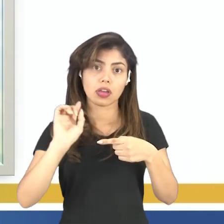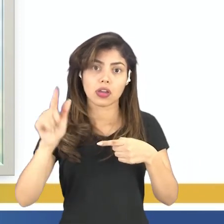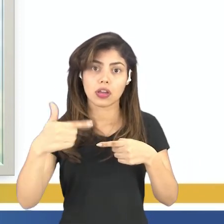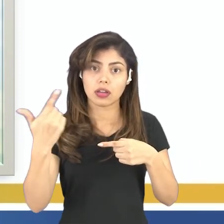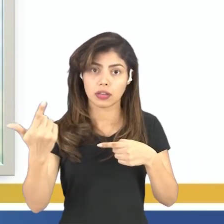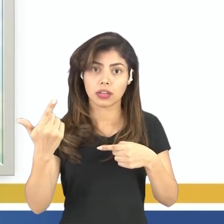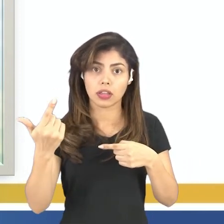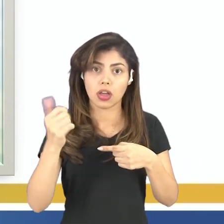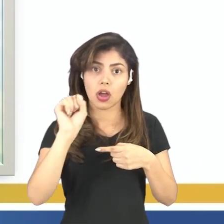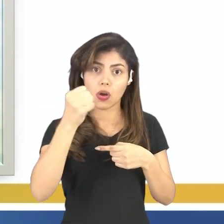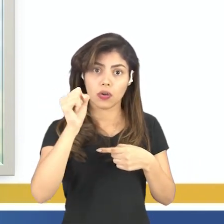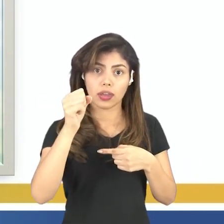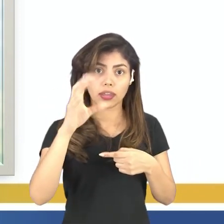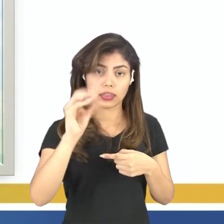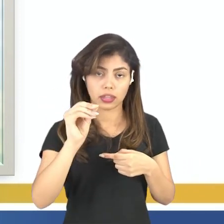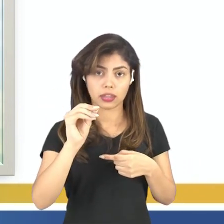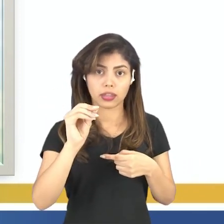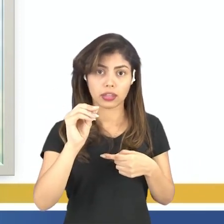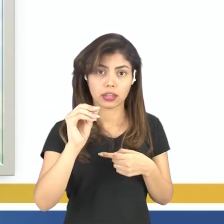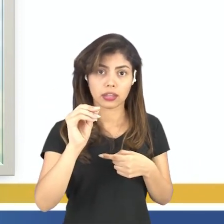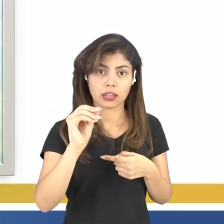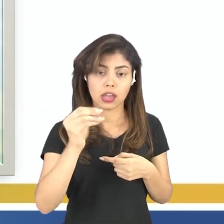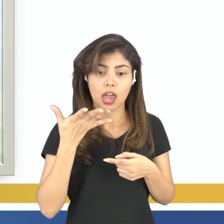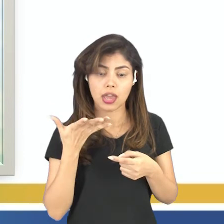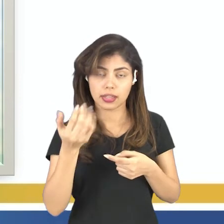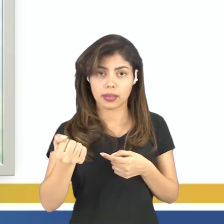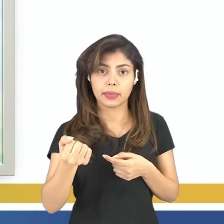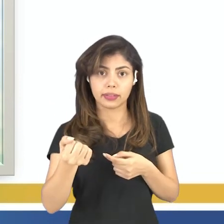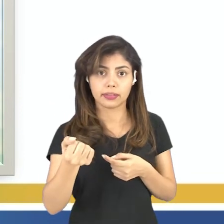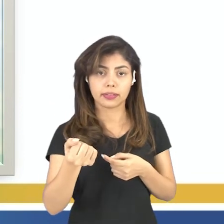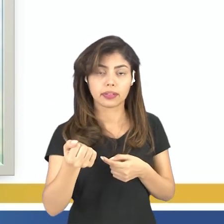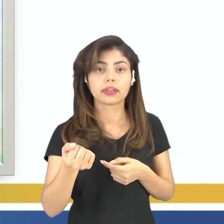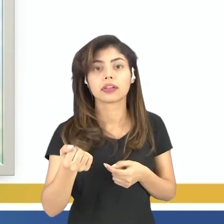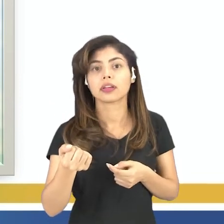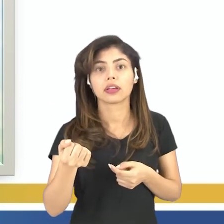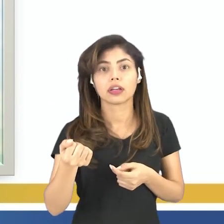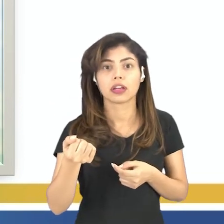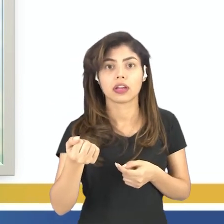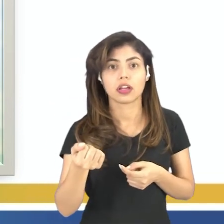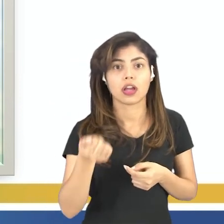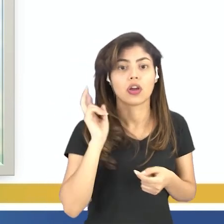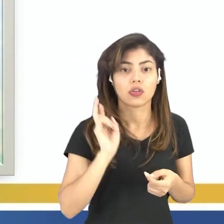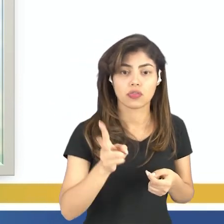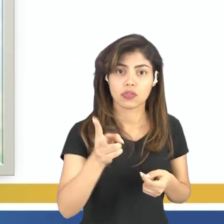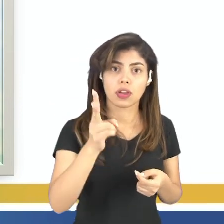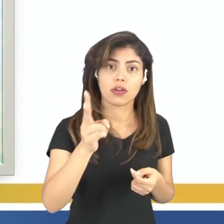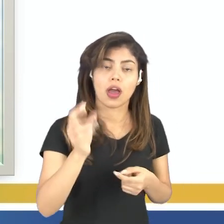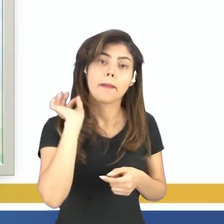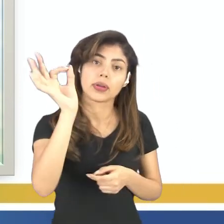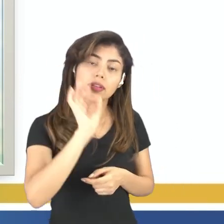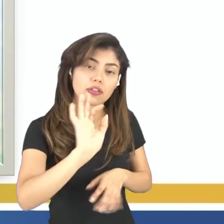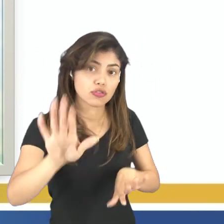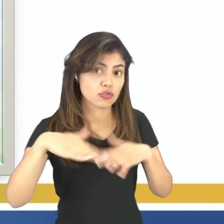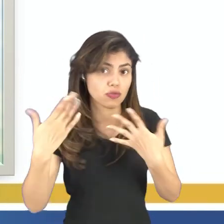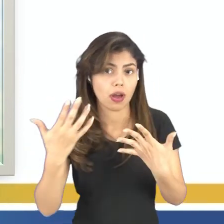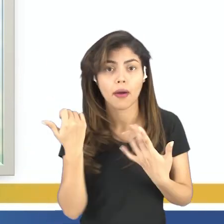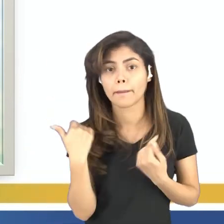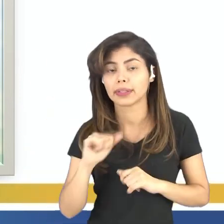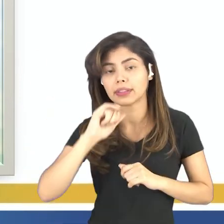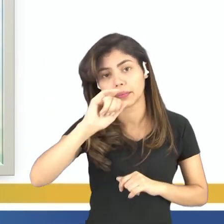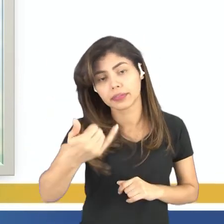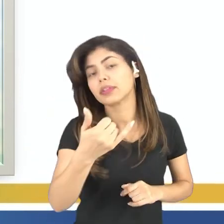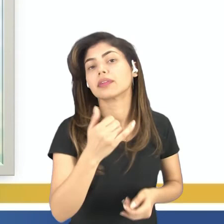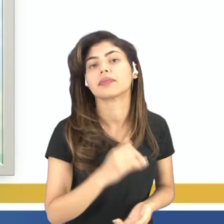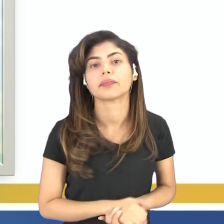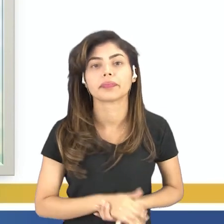fora 50, então eu vou dividir o 30 que eu estou aproveitando pelo 80 que eu